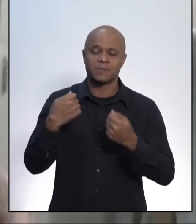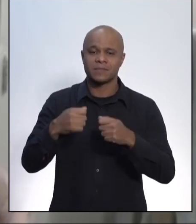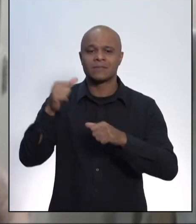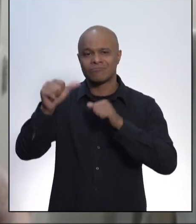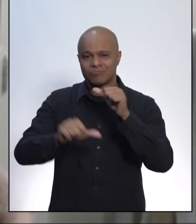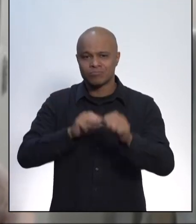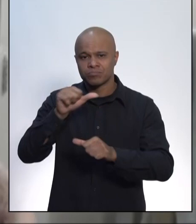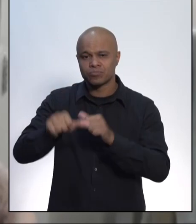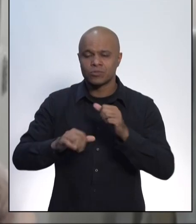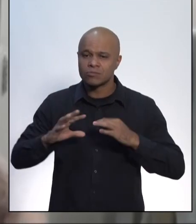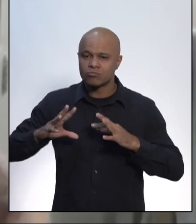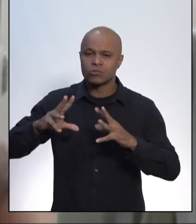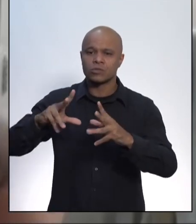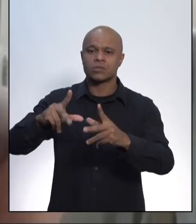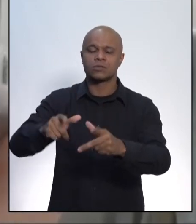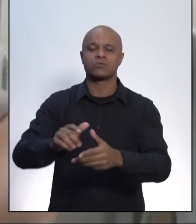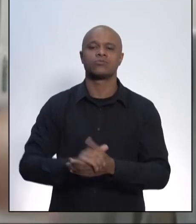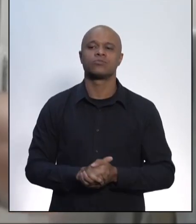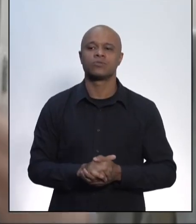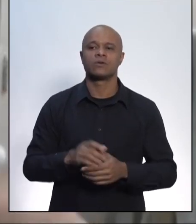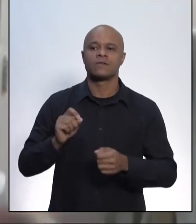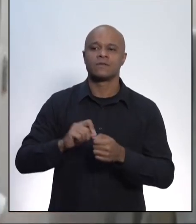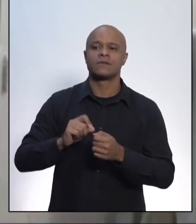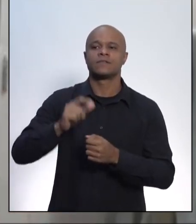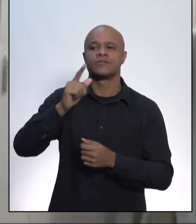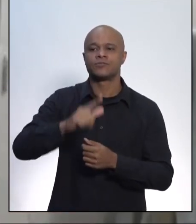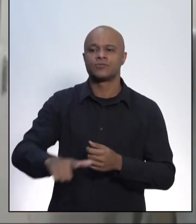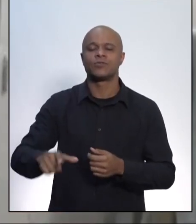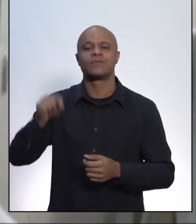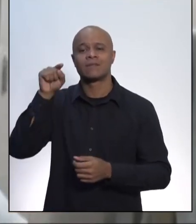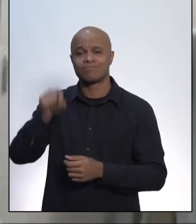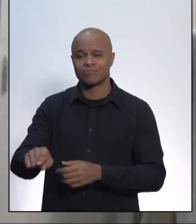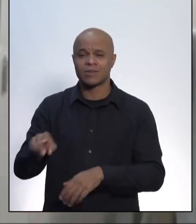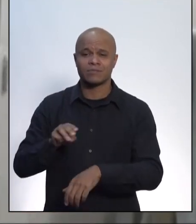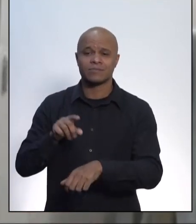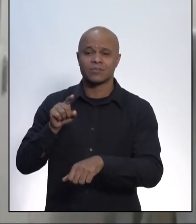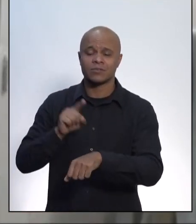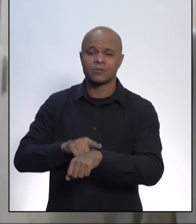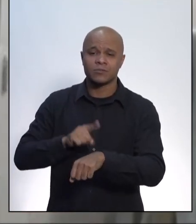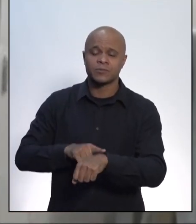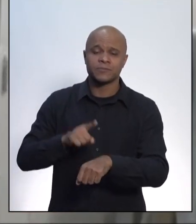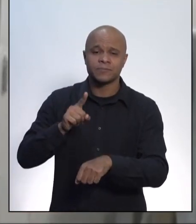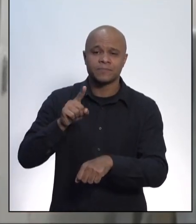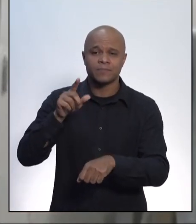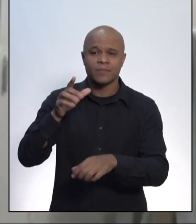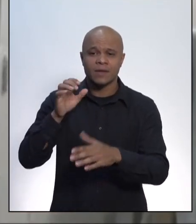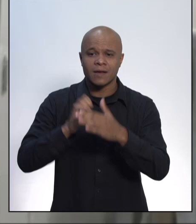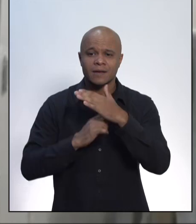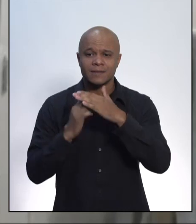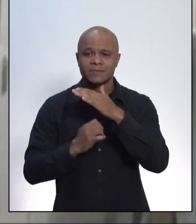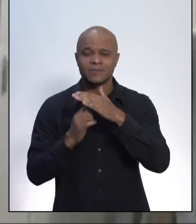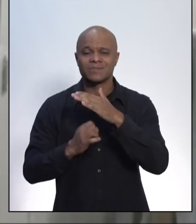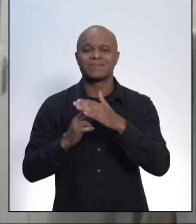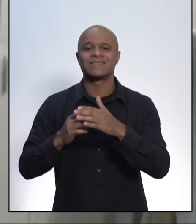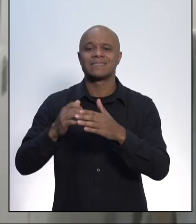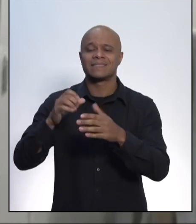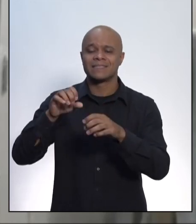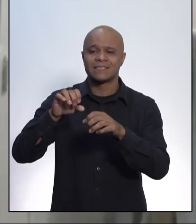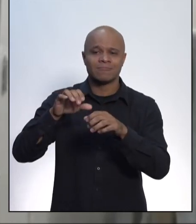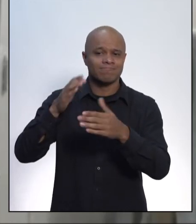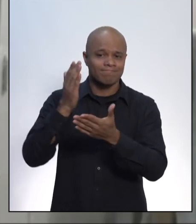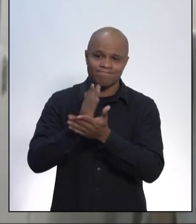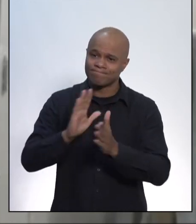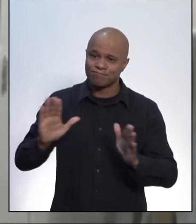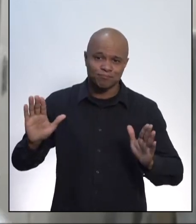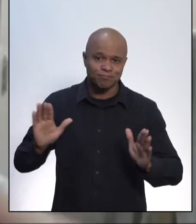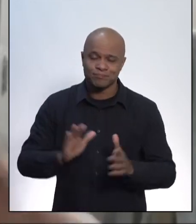reestruturar completamente o negócio, né? E aí, naquele momento, a empresa realmente quebrou, né?